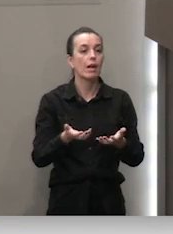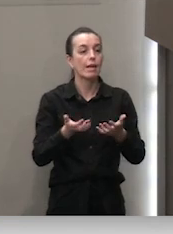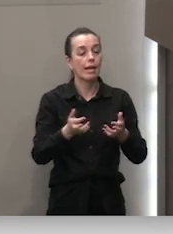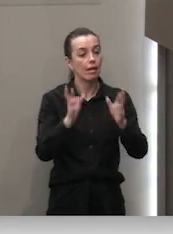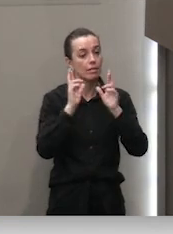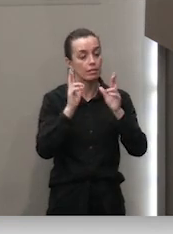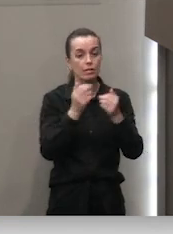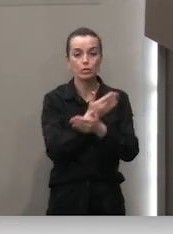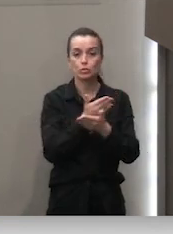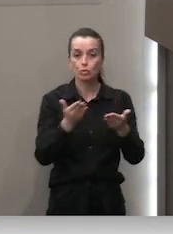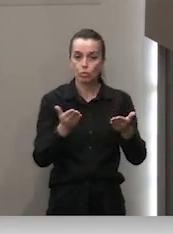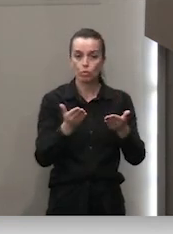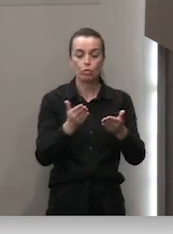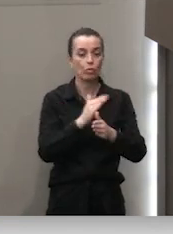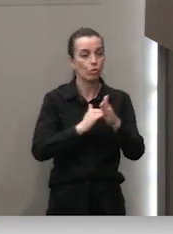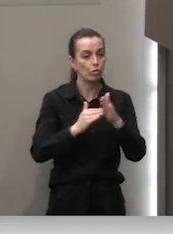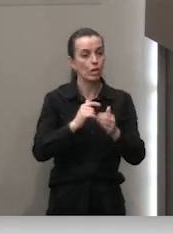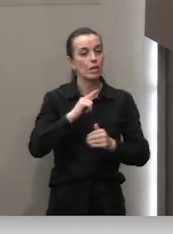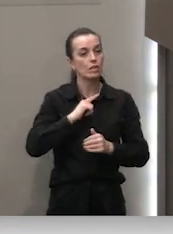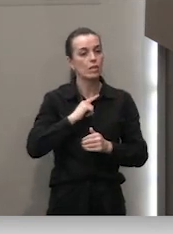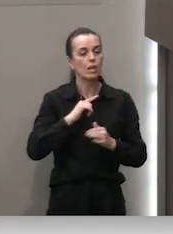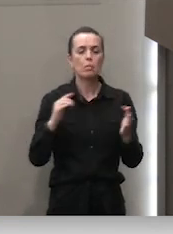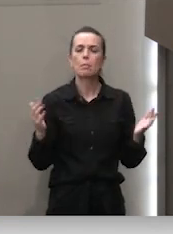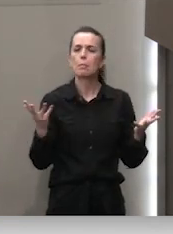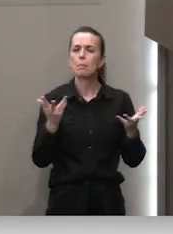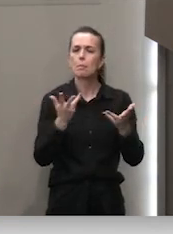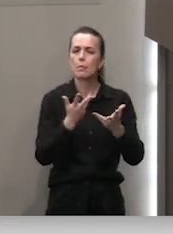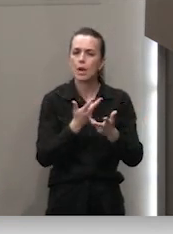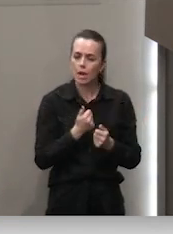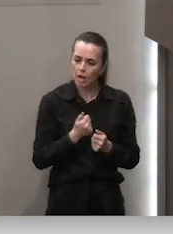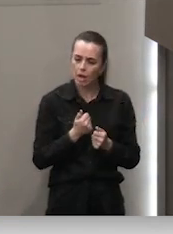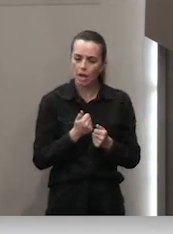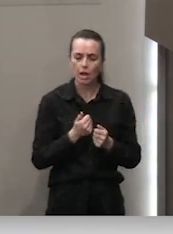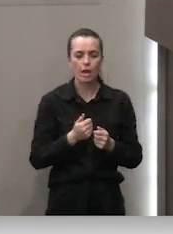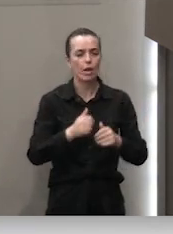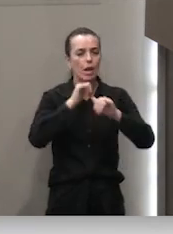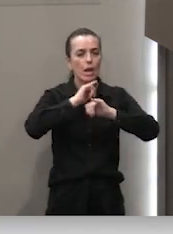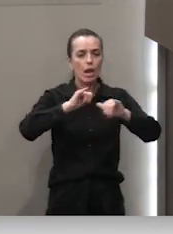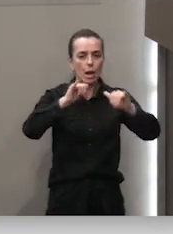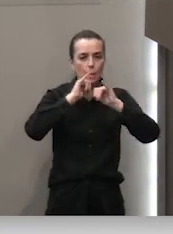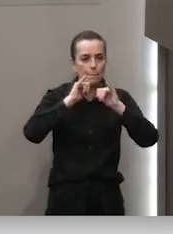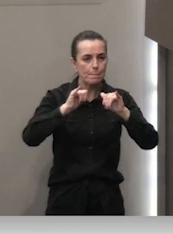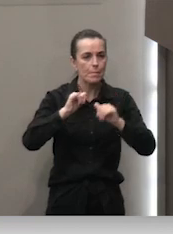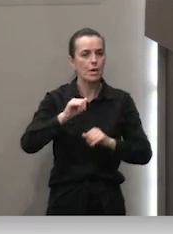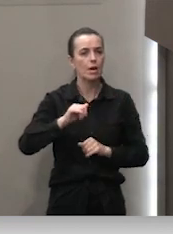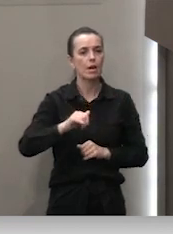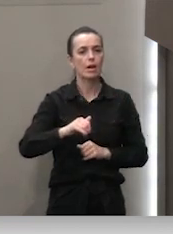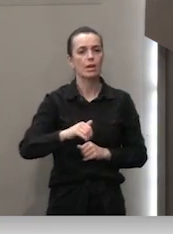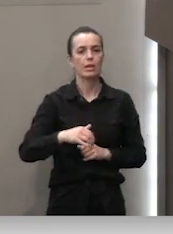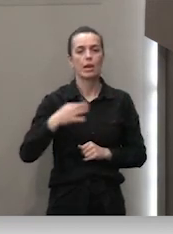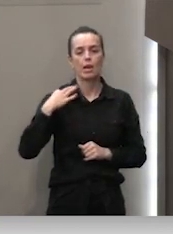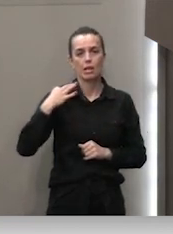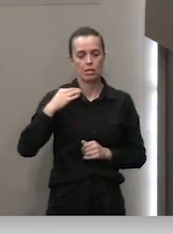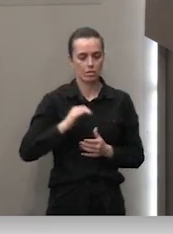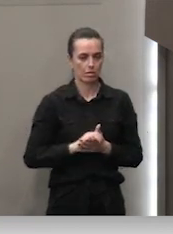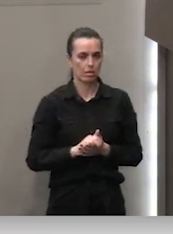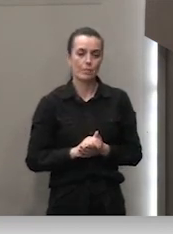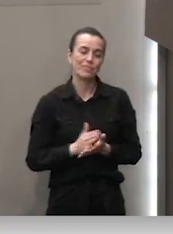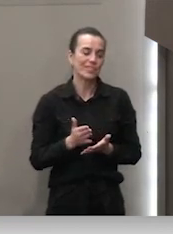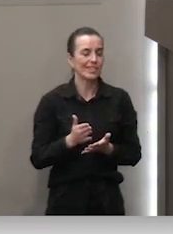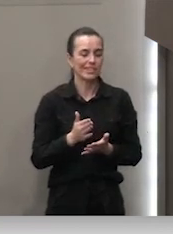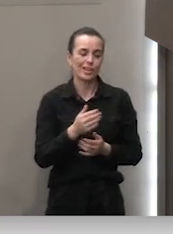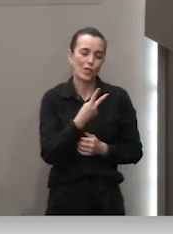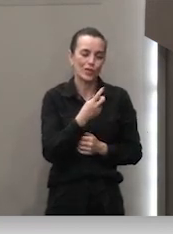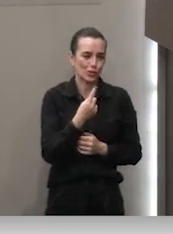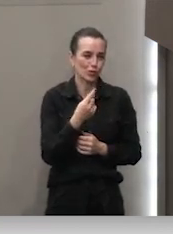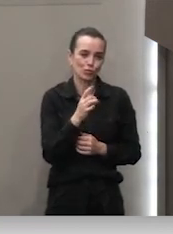todos tenham um excelente pleito eleitoral. Óbvio que não dá para todos se eleger, né? São